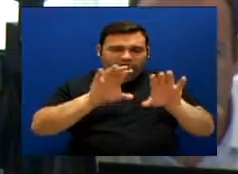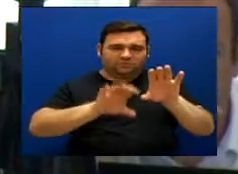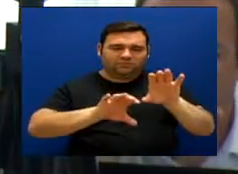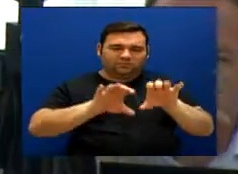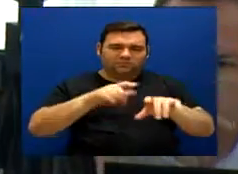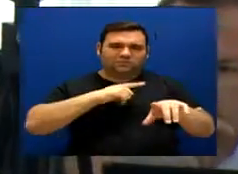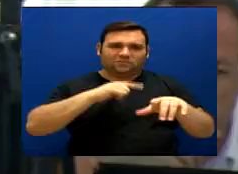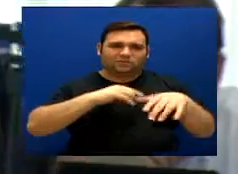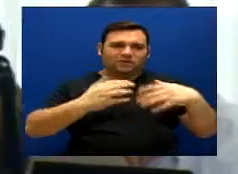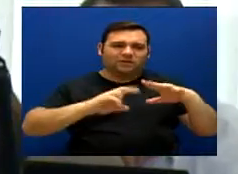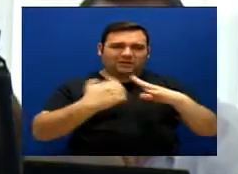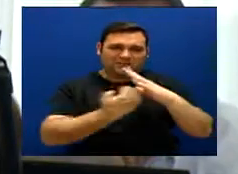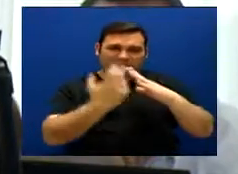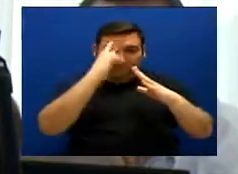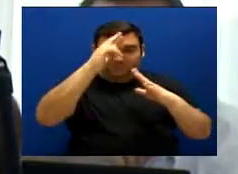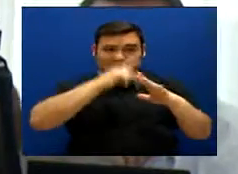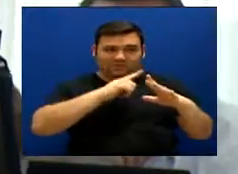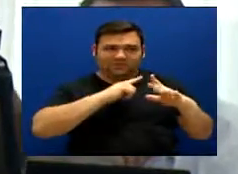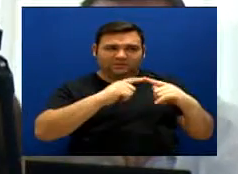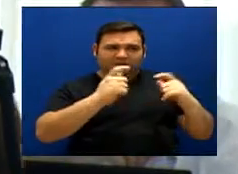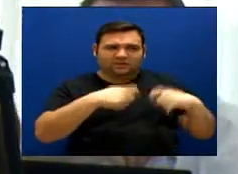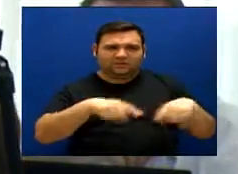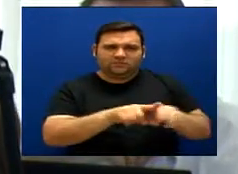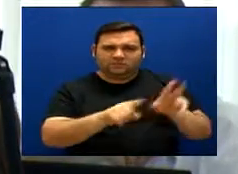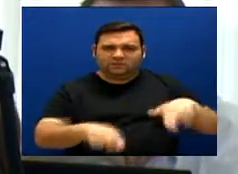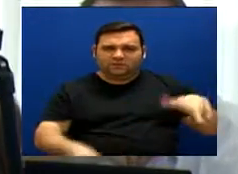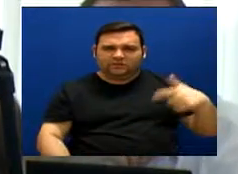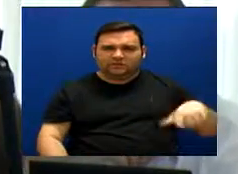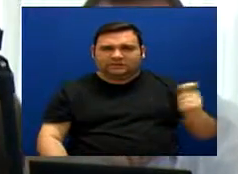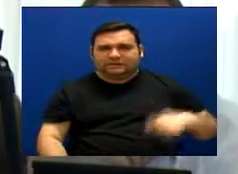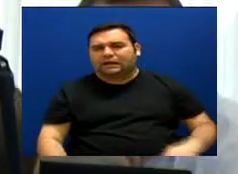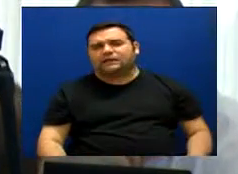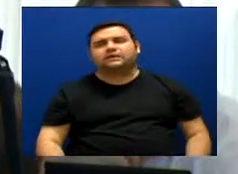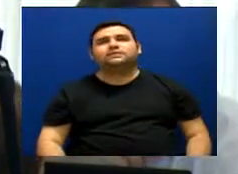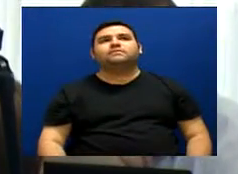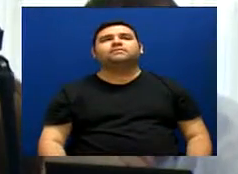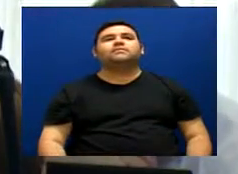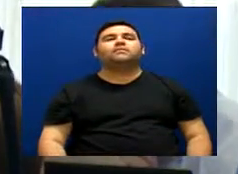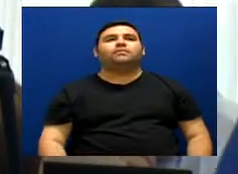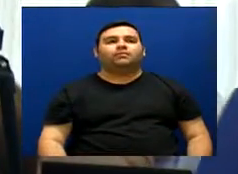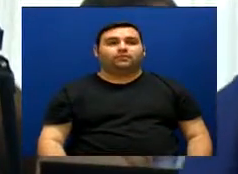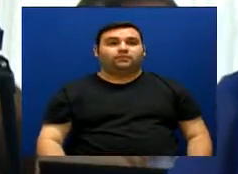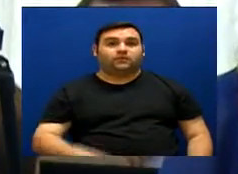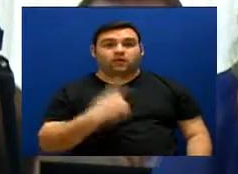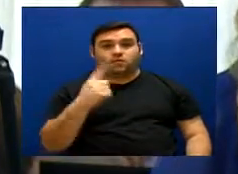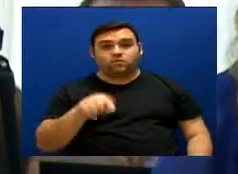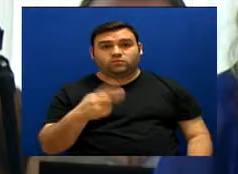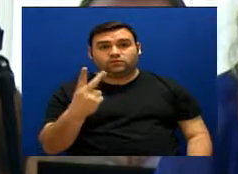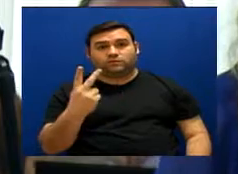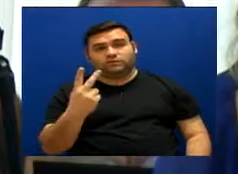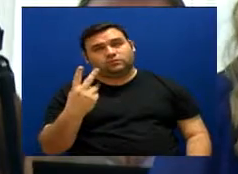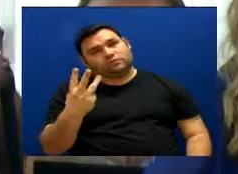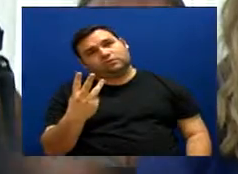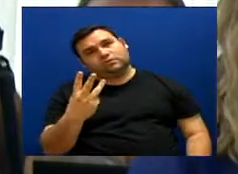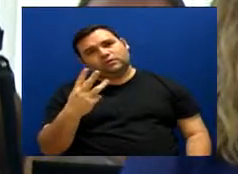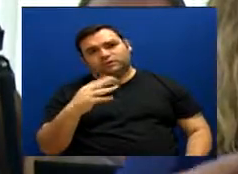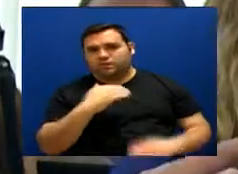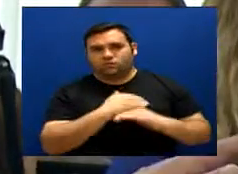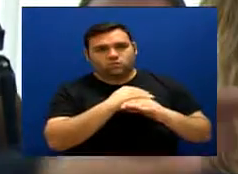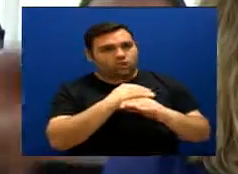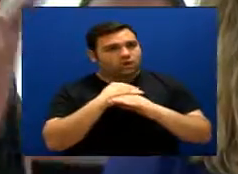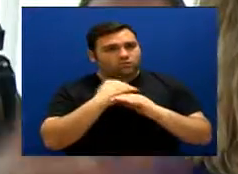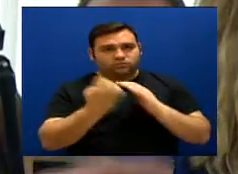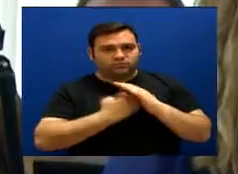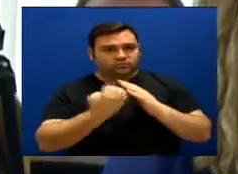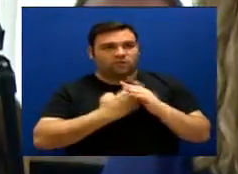digital que as pessoas jurídicas já têm hoje, se elas poderão ser utilizadas? Tanto a 1 quanto a 3, a mesma que a empresa